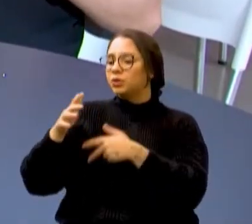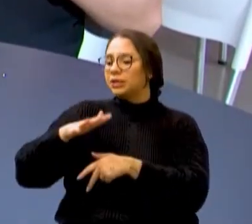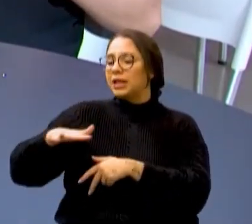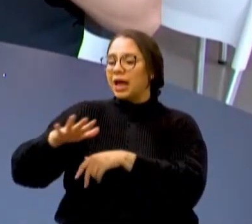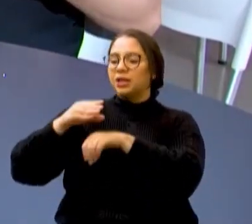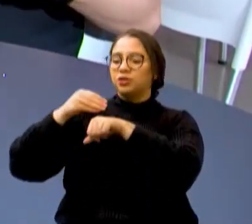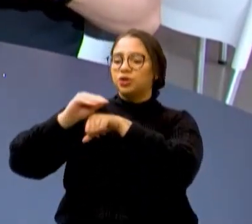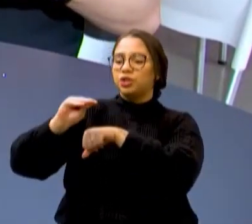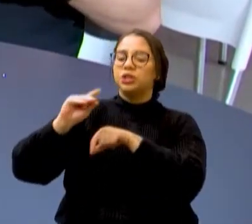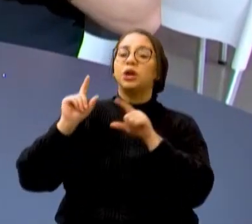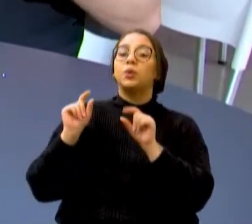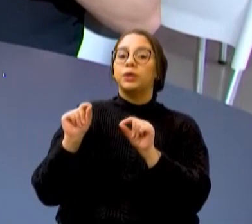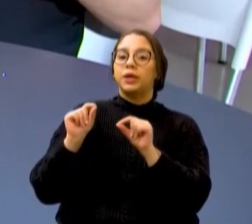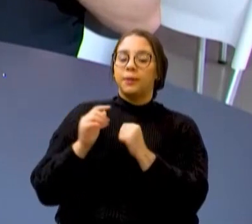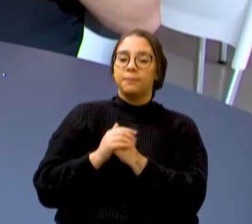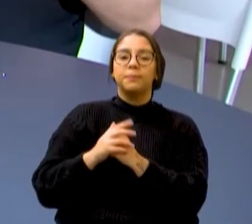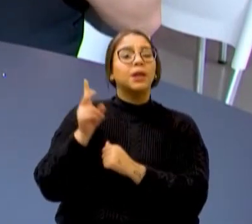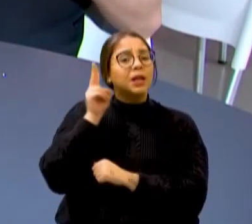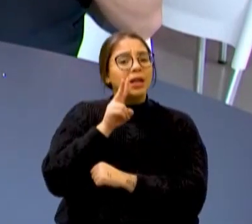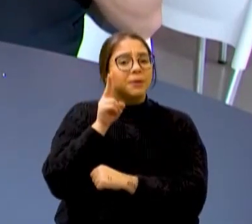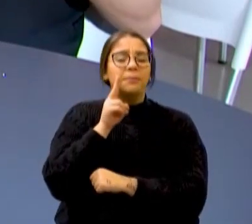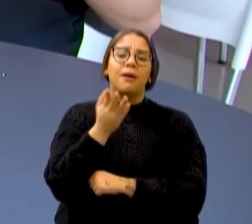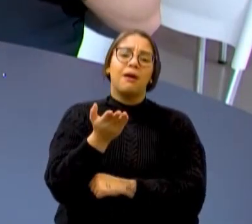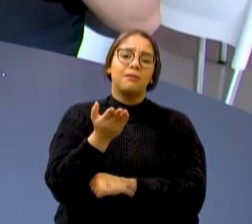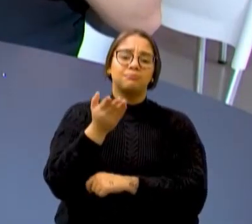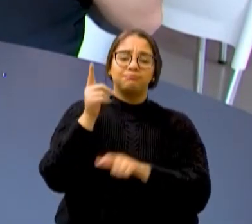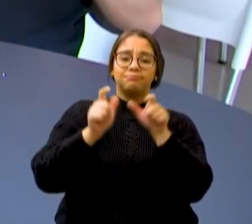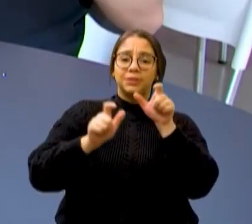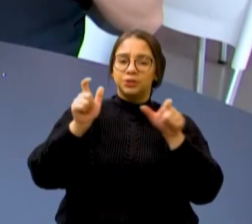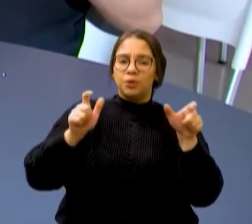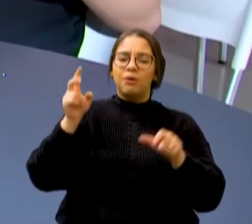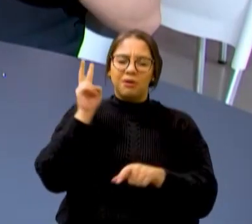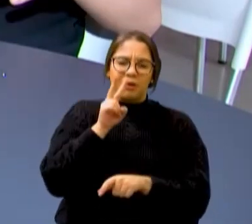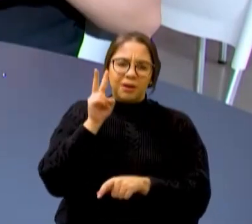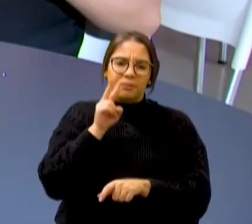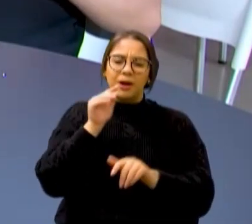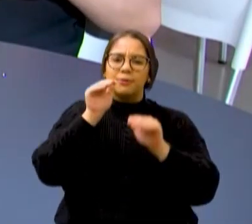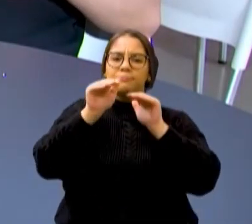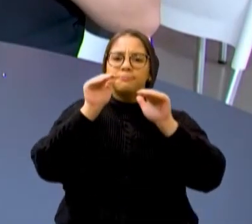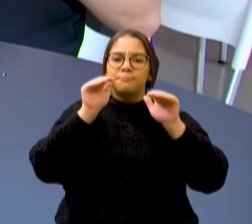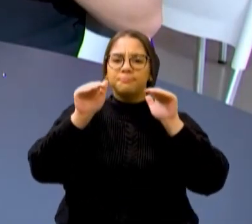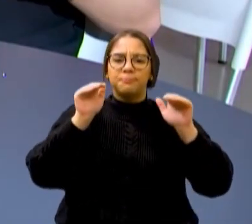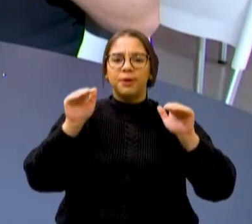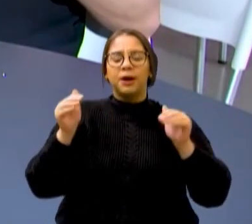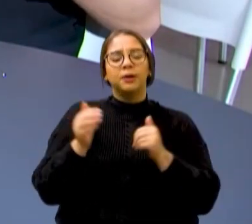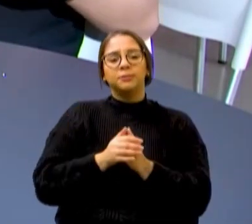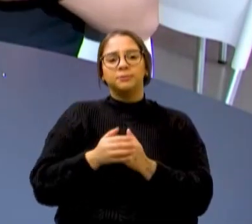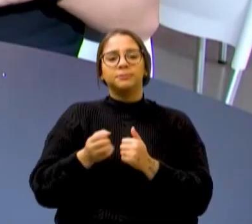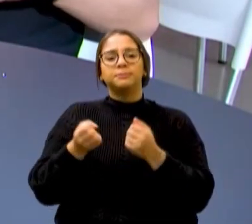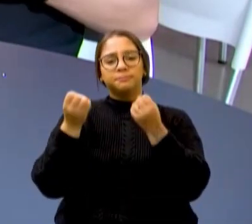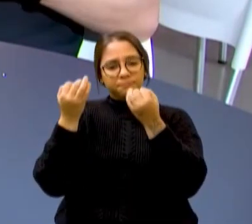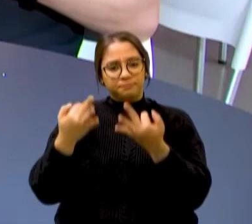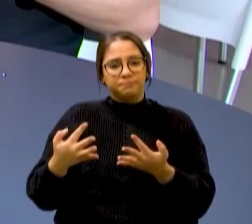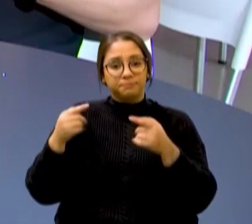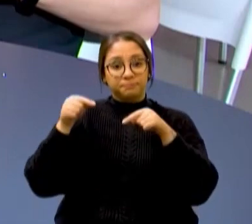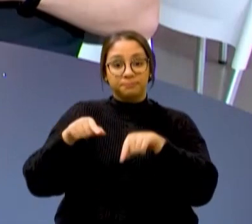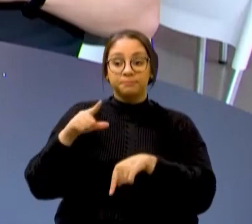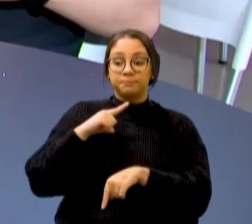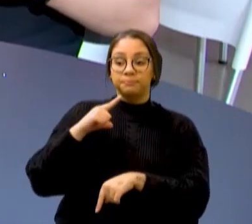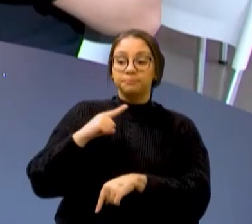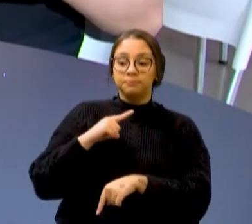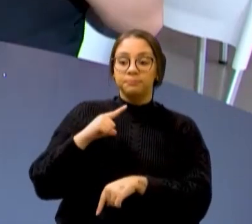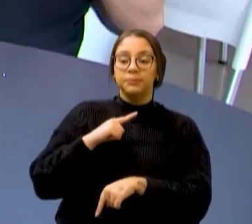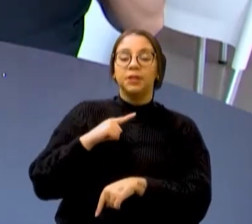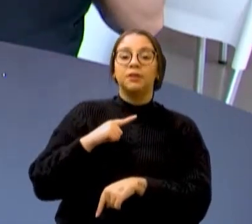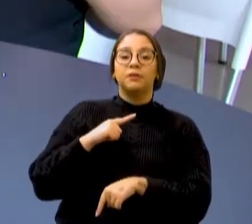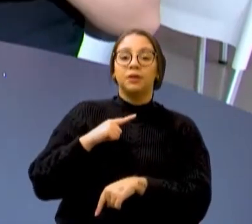até do que no campo da dica é lembrar, fazer as pessoas lembrarem. Contando aqui,